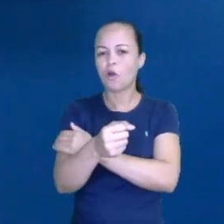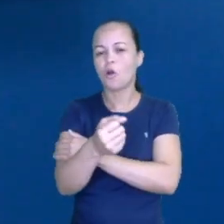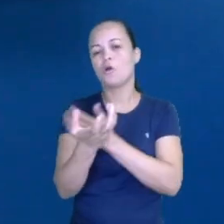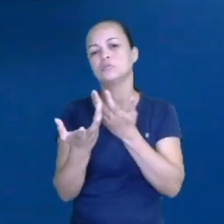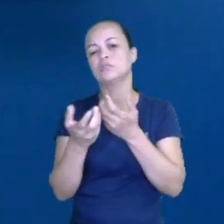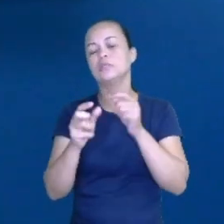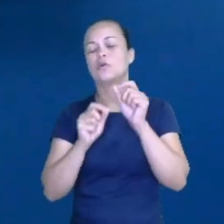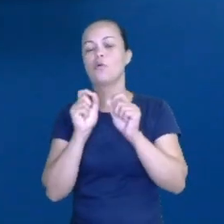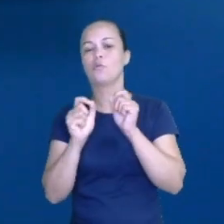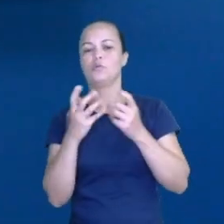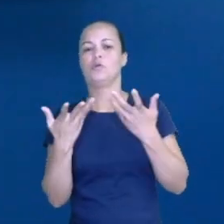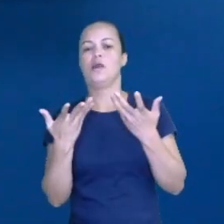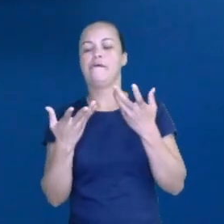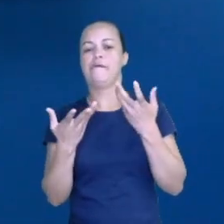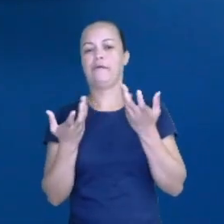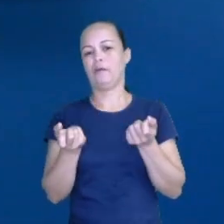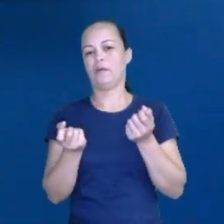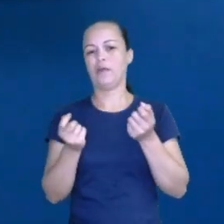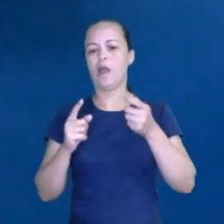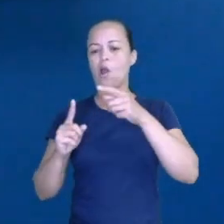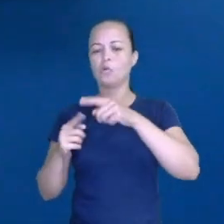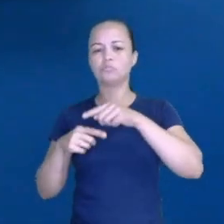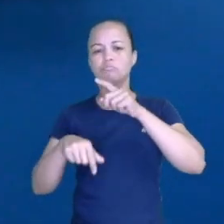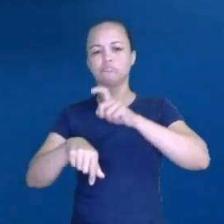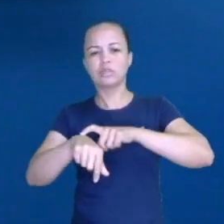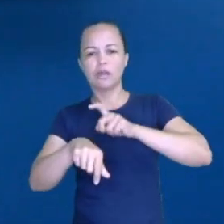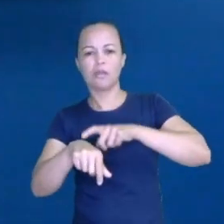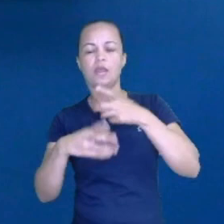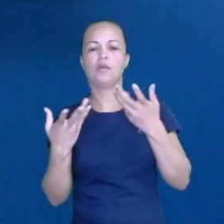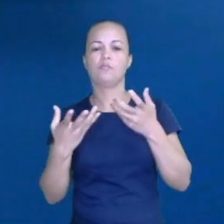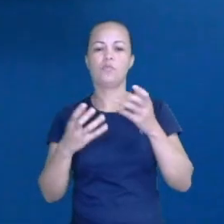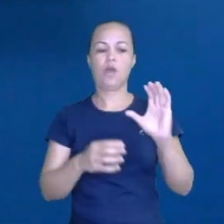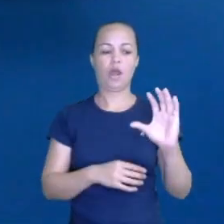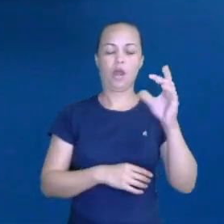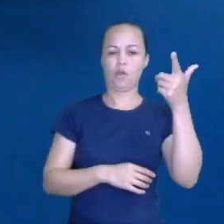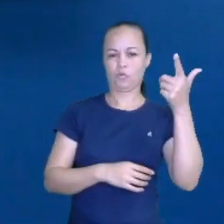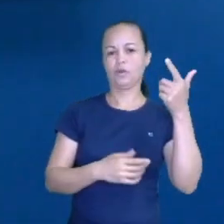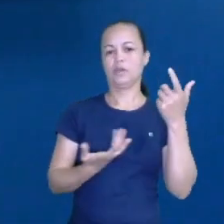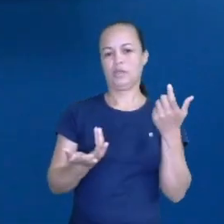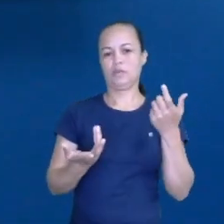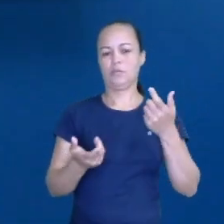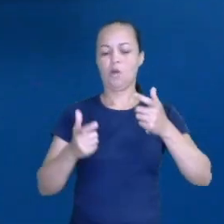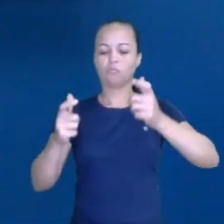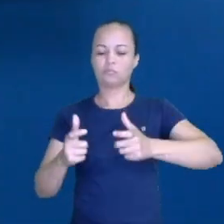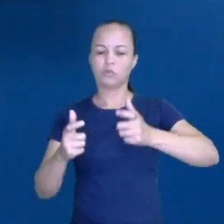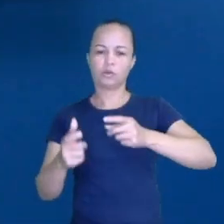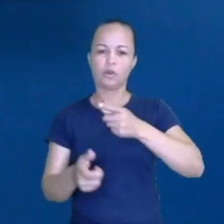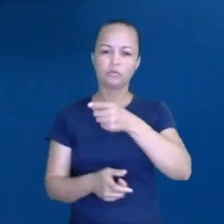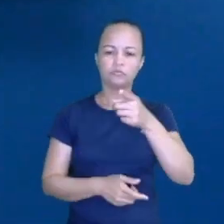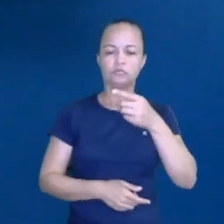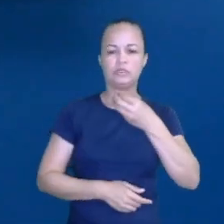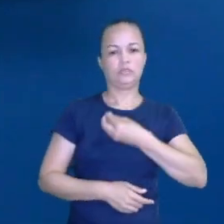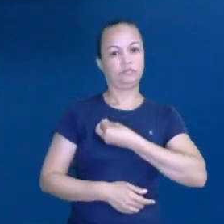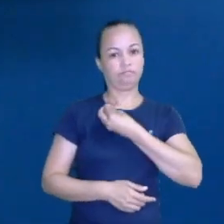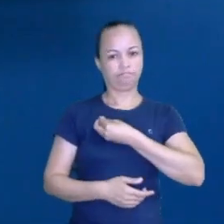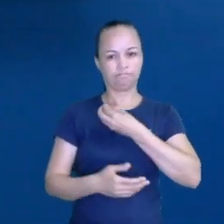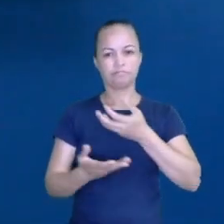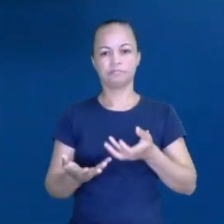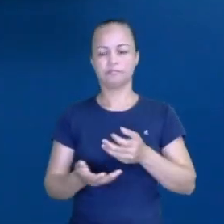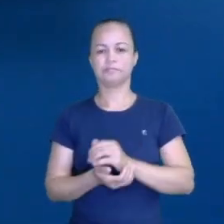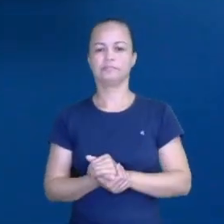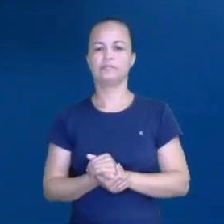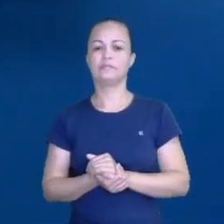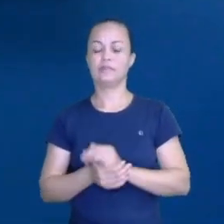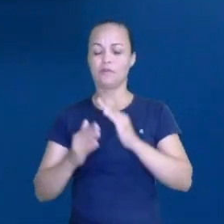tempo, ao clima, ao local onde você vive. Então, as moradias